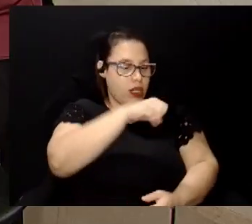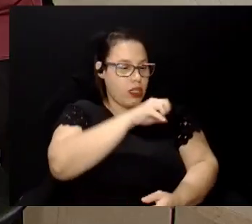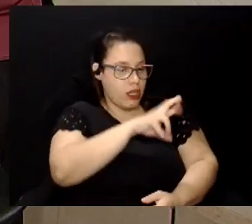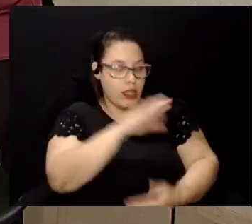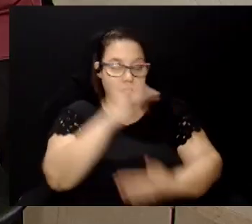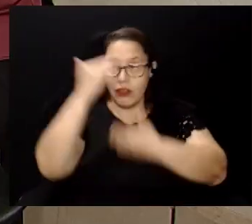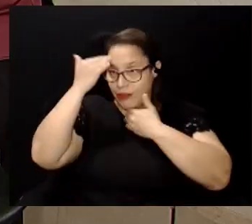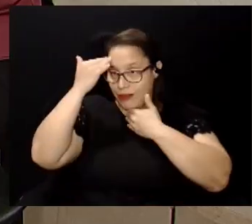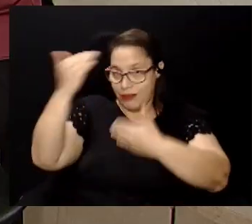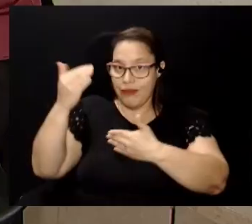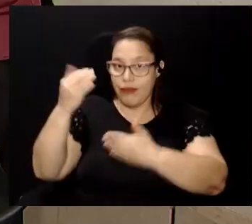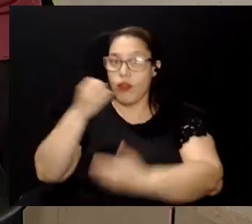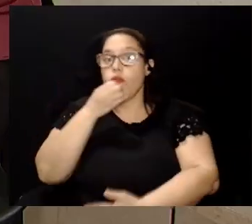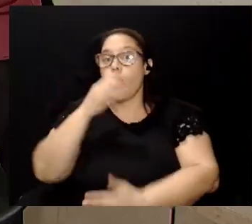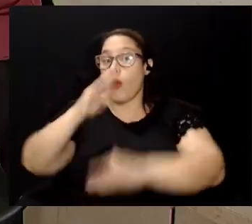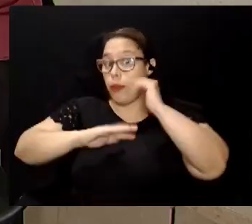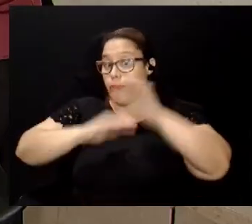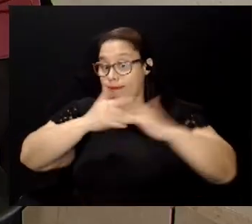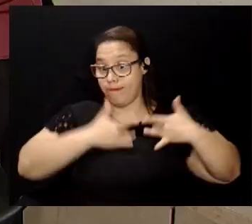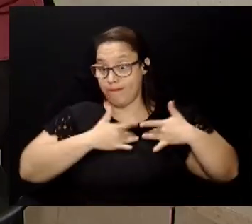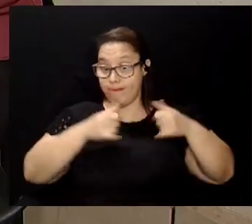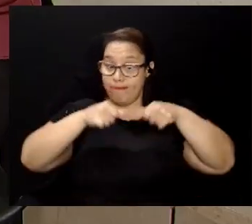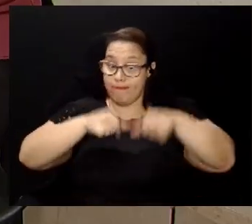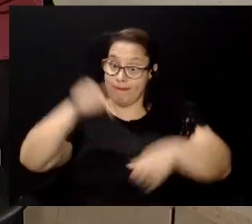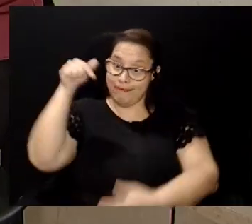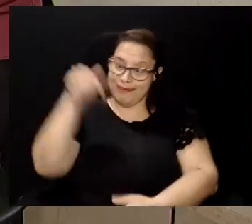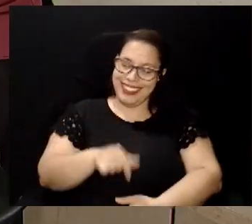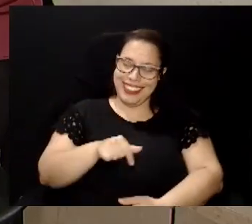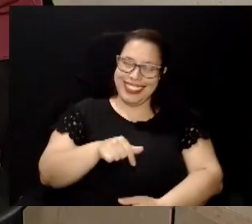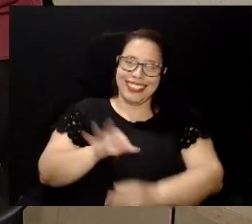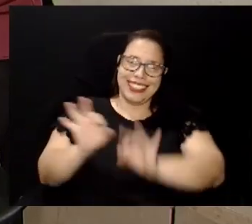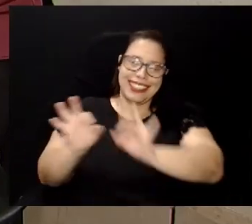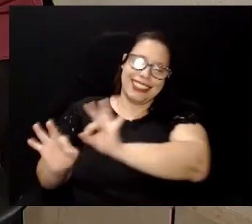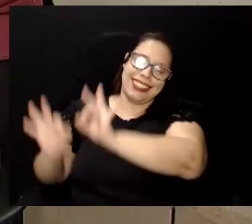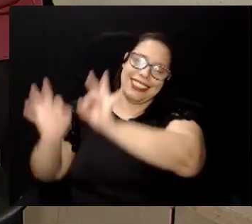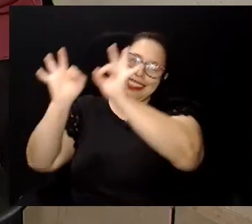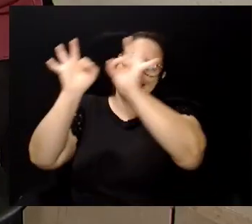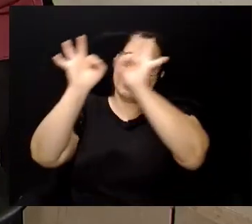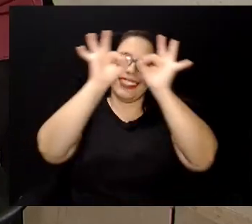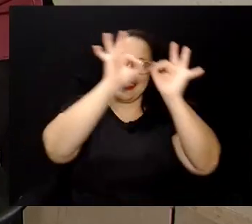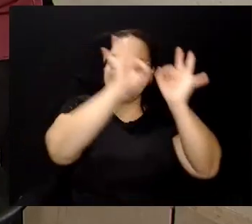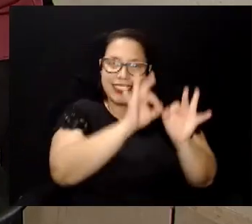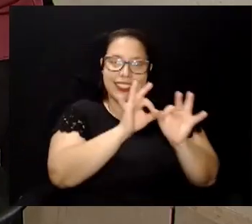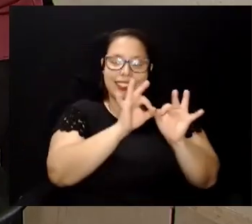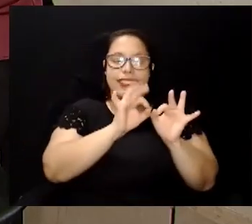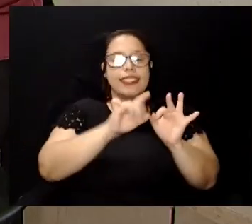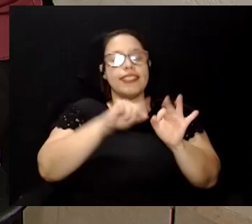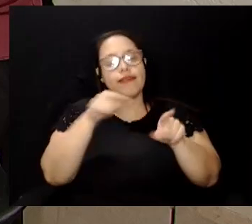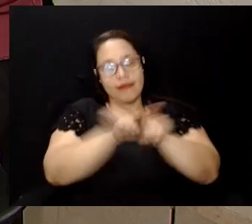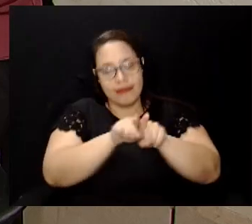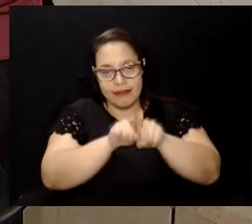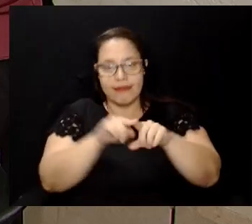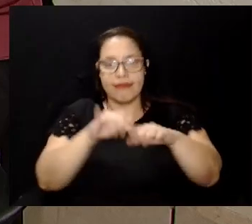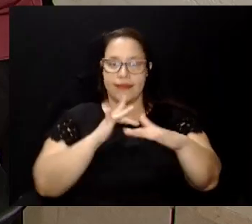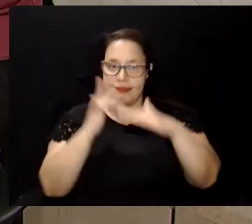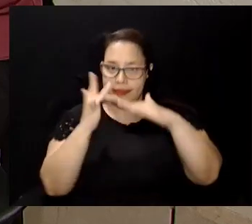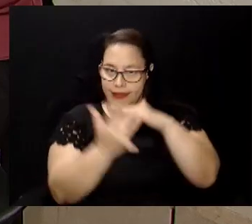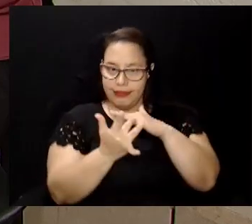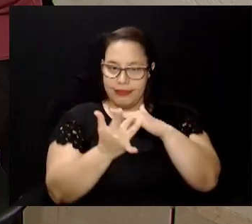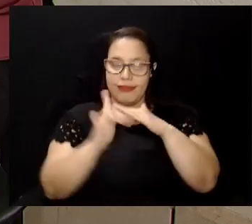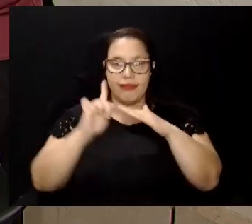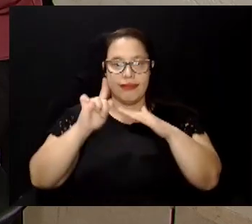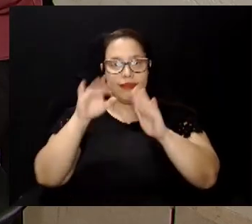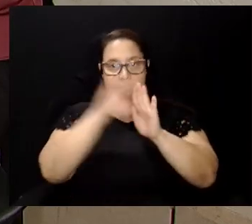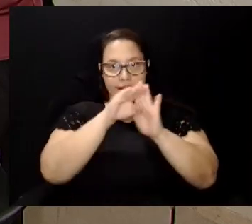aqui do Instituto Semear. Muito obrigada. Bom, Mãos Solidárias fica por aqui. Você pode acompanhar esse episódio